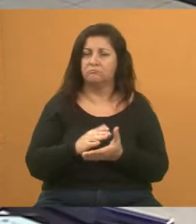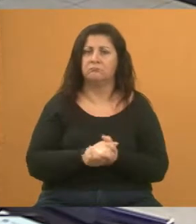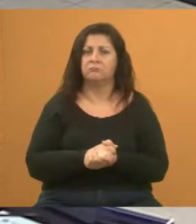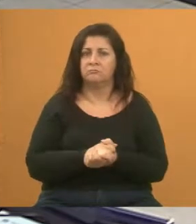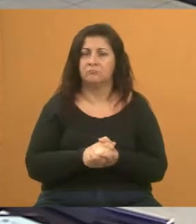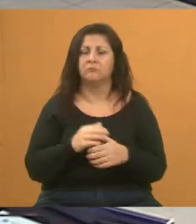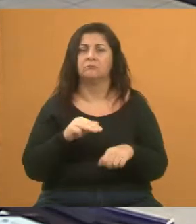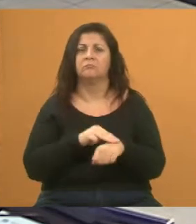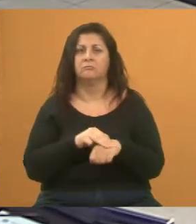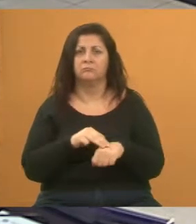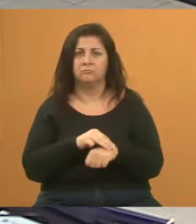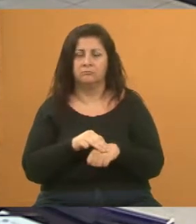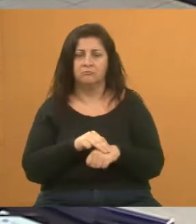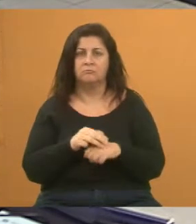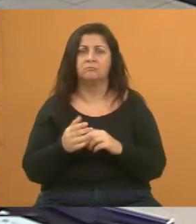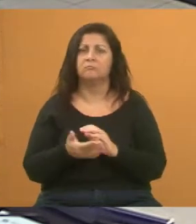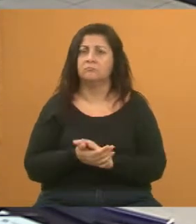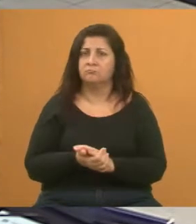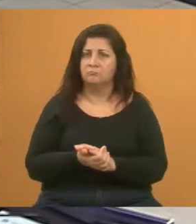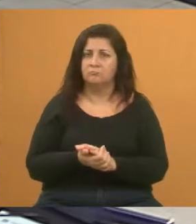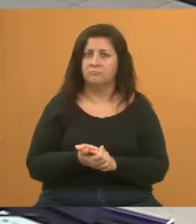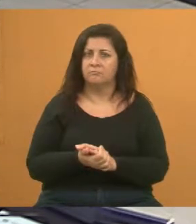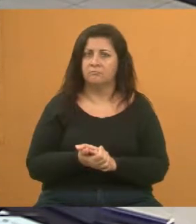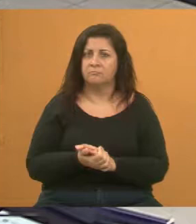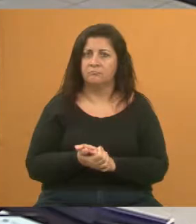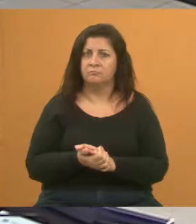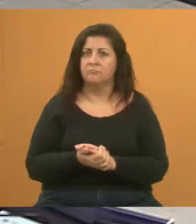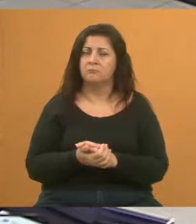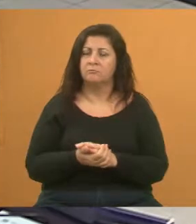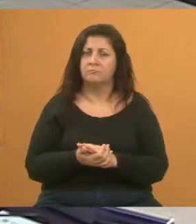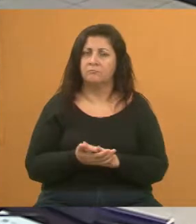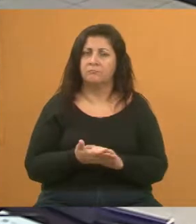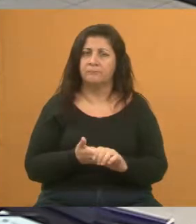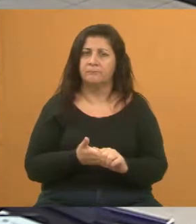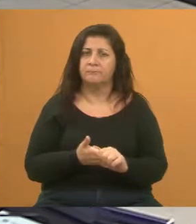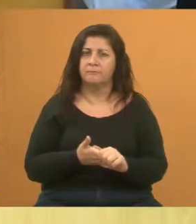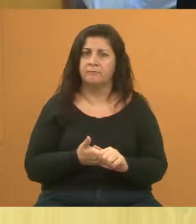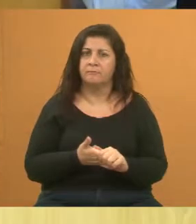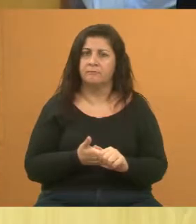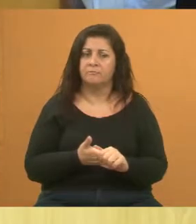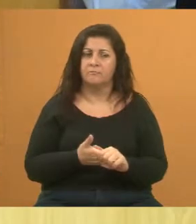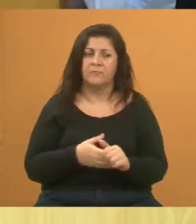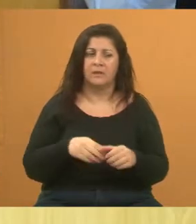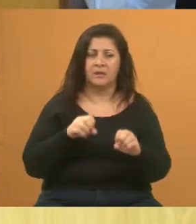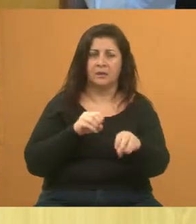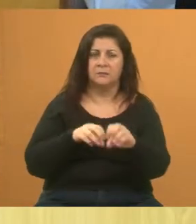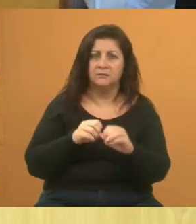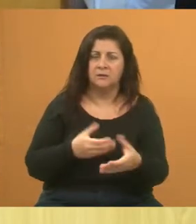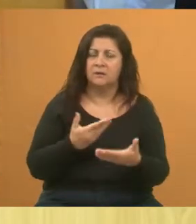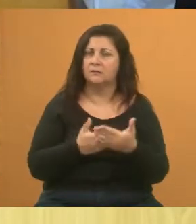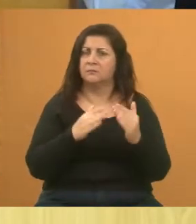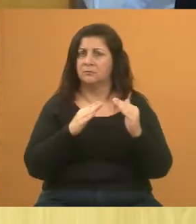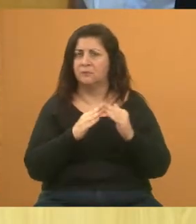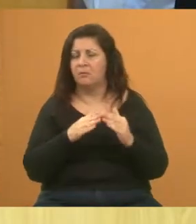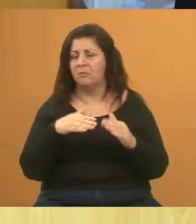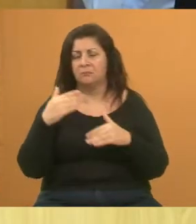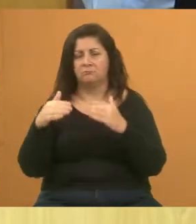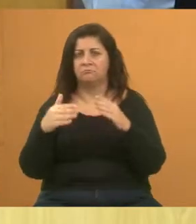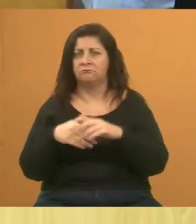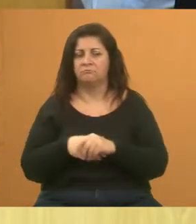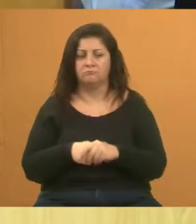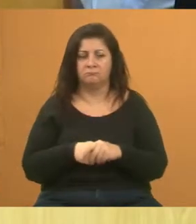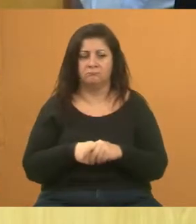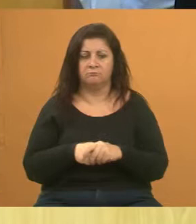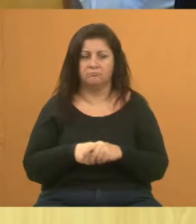essa discussão e colocar isso em pauta, desde a escola e assim vai. É lógico